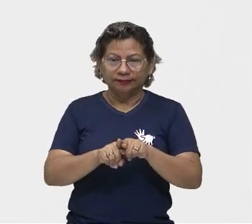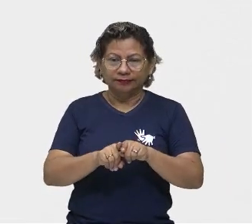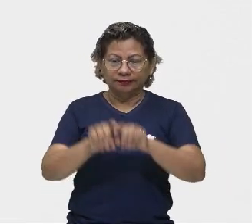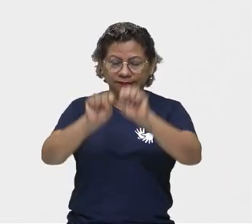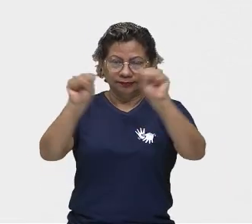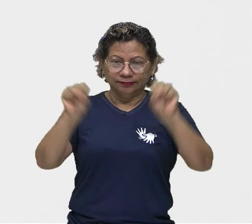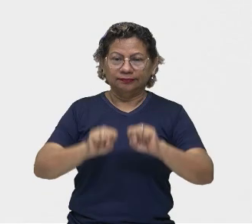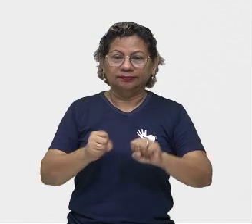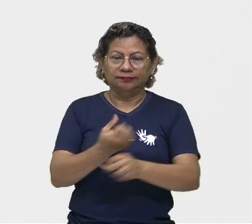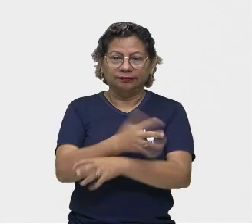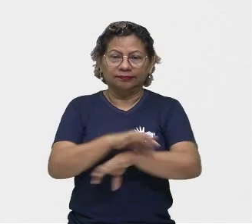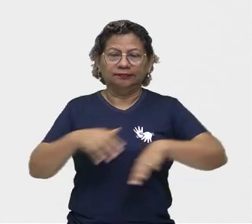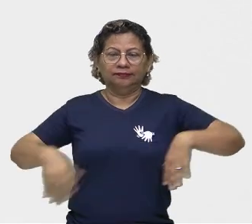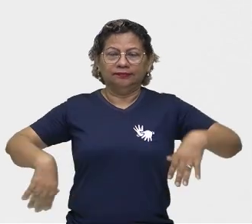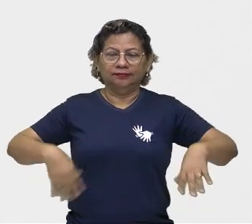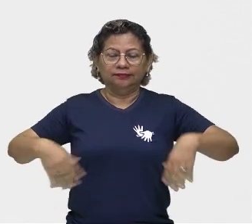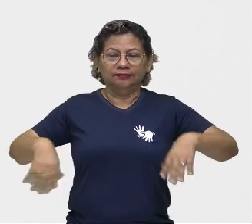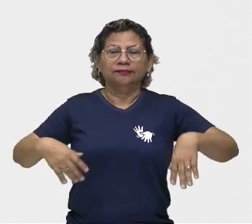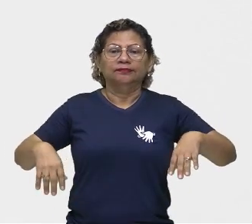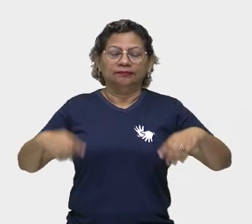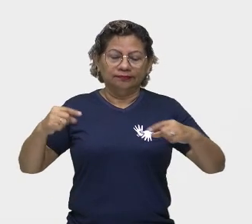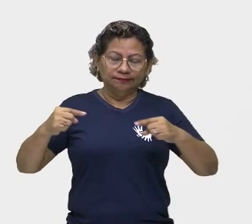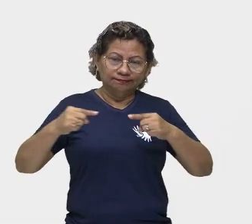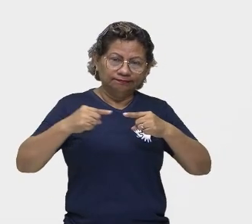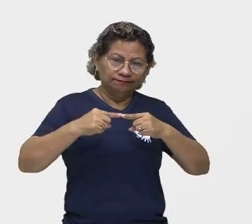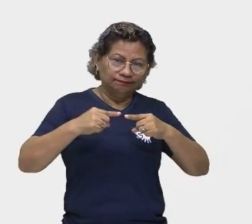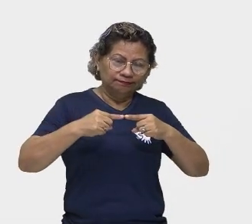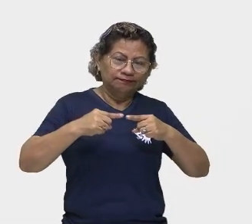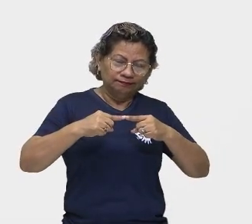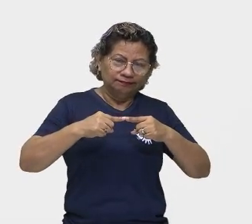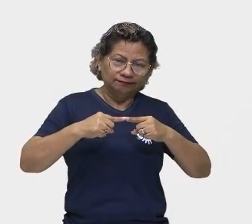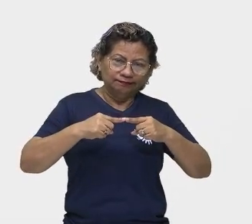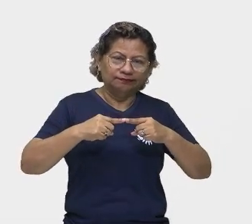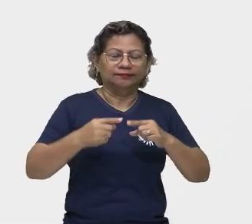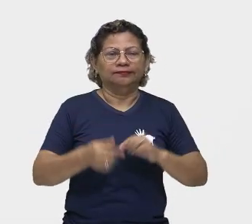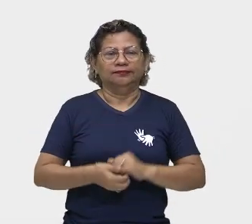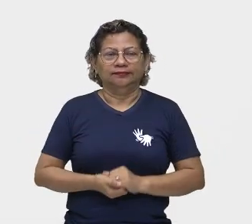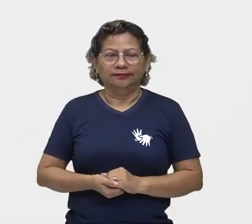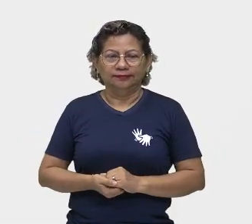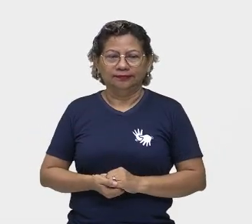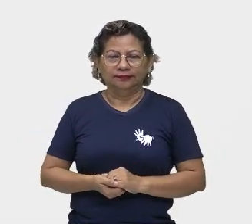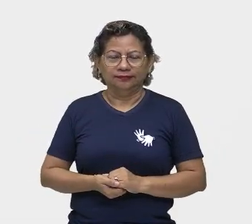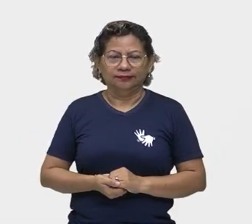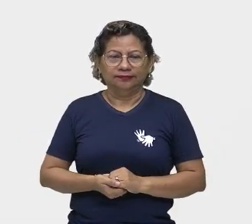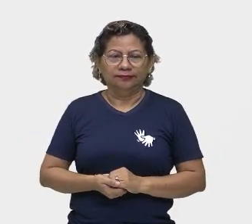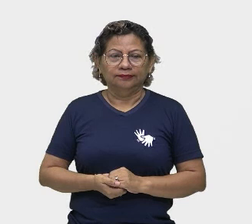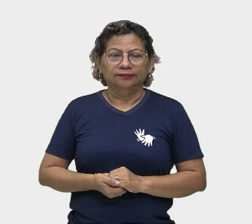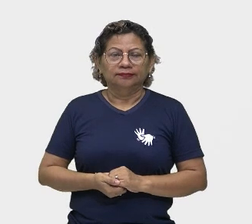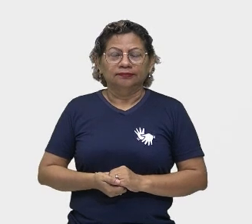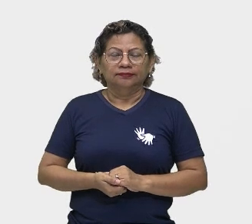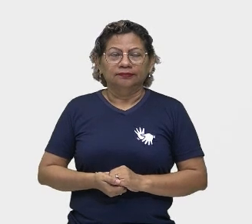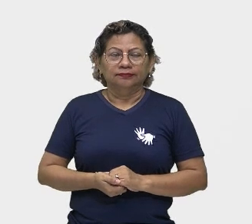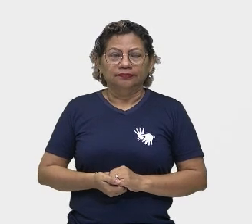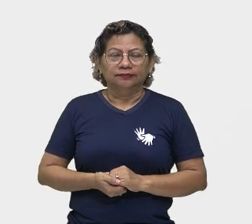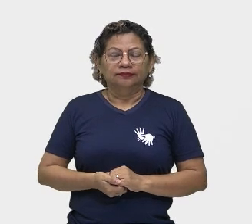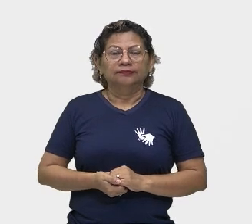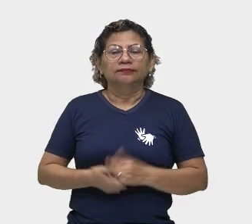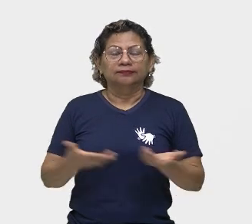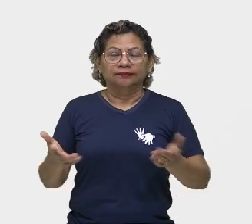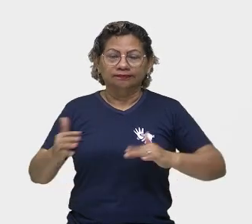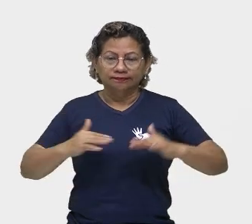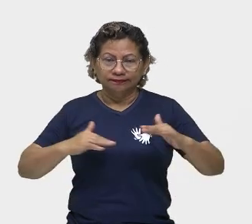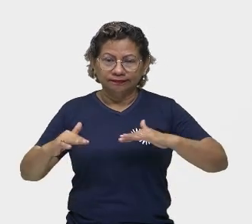sabe que os músculos estão ligados ao nosso sistema esquelético pelos tendões sem esses sistemas não seria seria